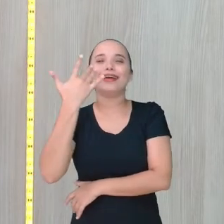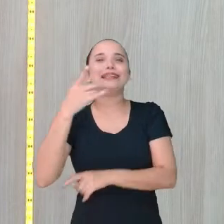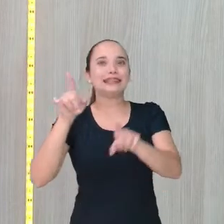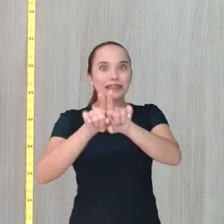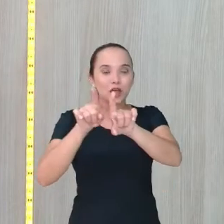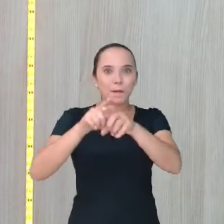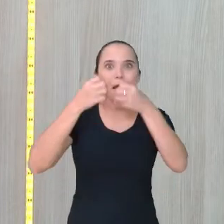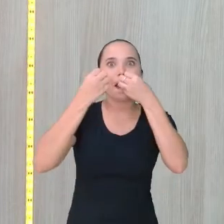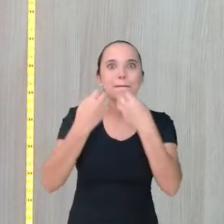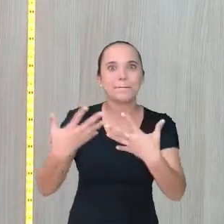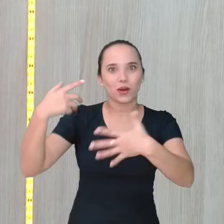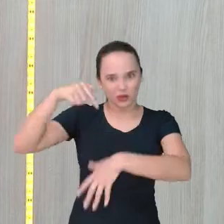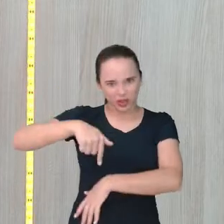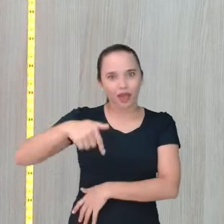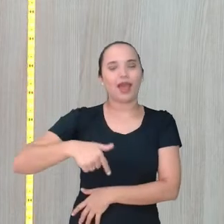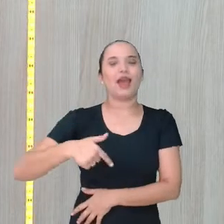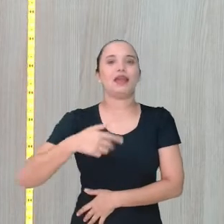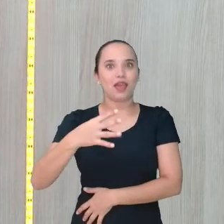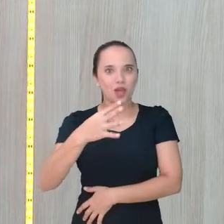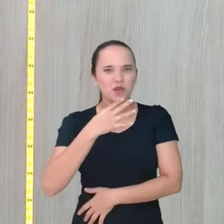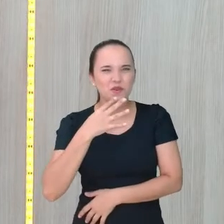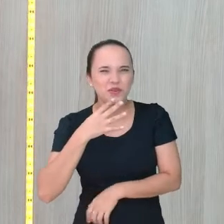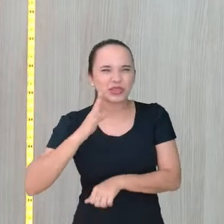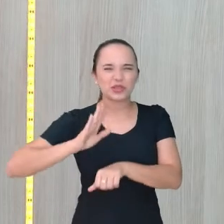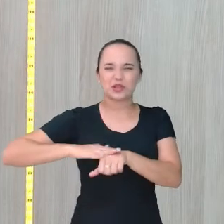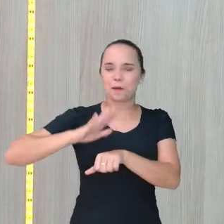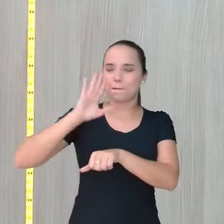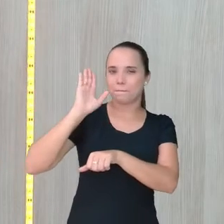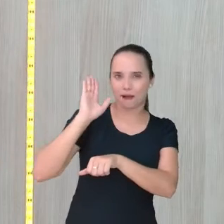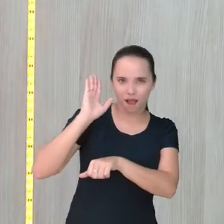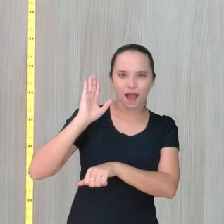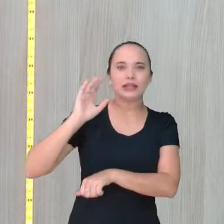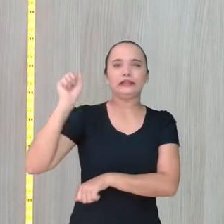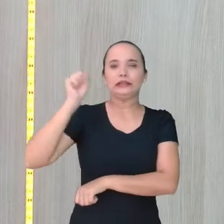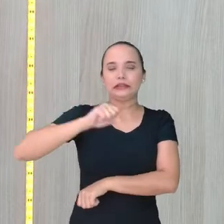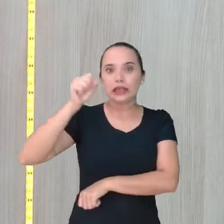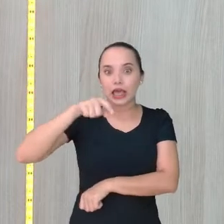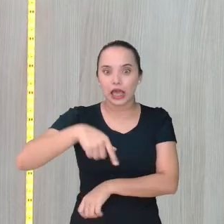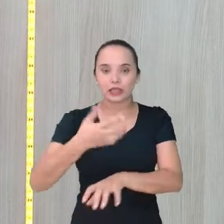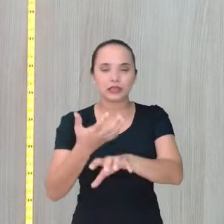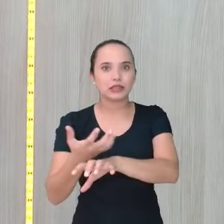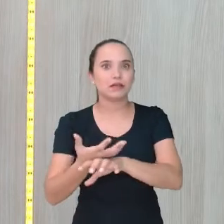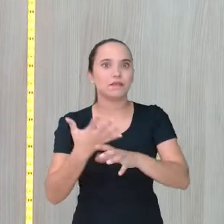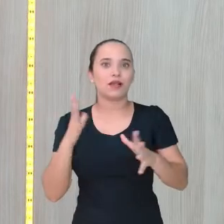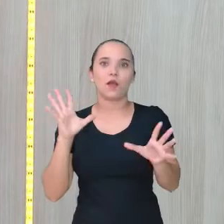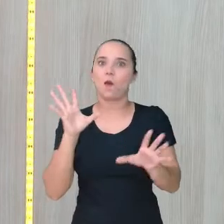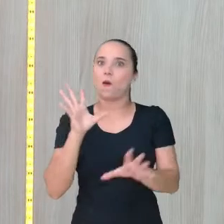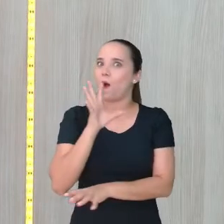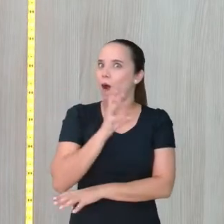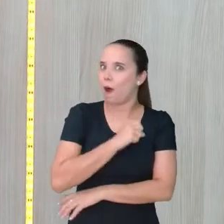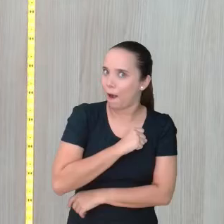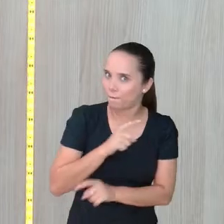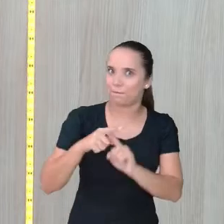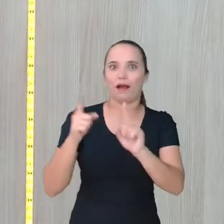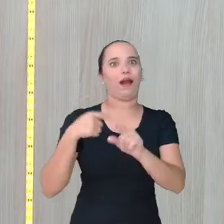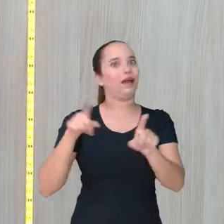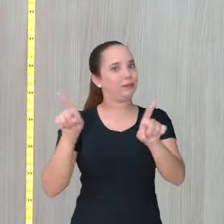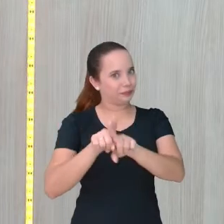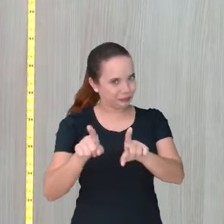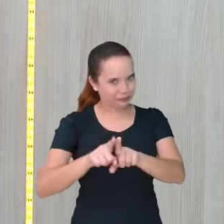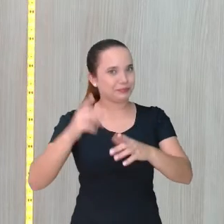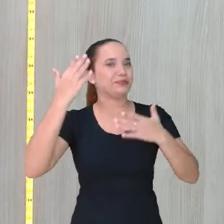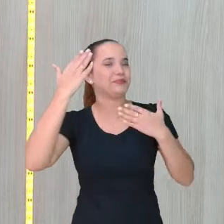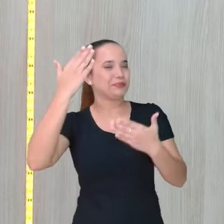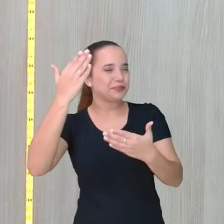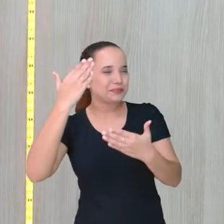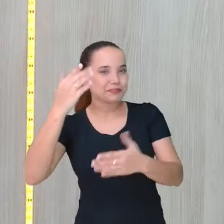bom estar aqui, né, conhecendo mais essa disciplina que eu também adoro, mas eu também sou suspeita. E